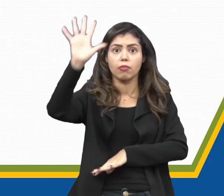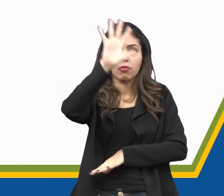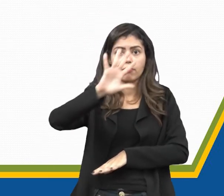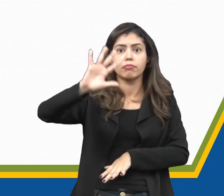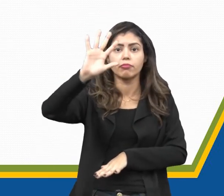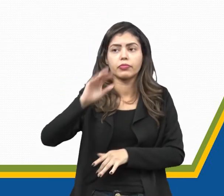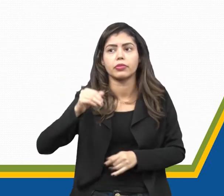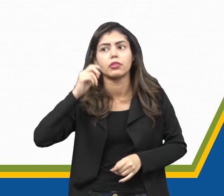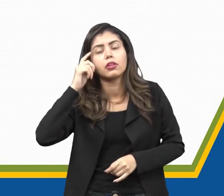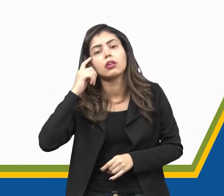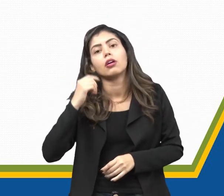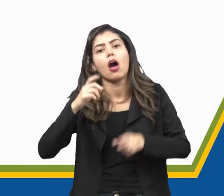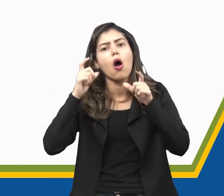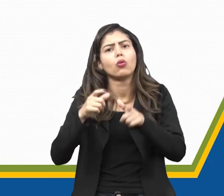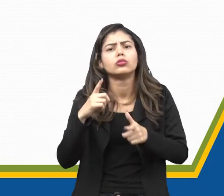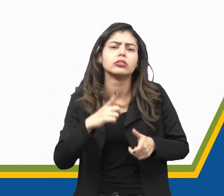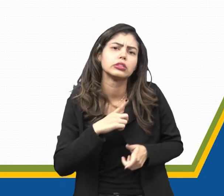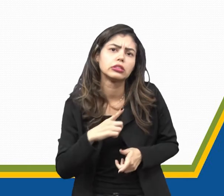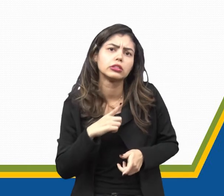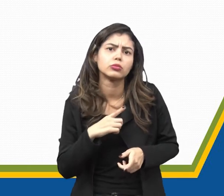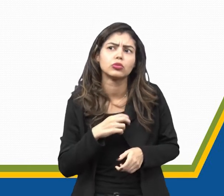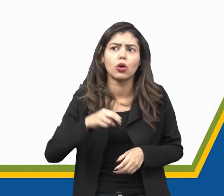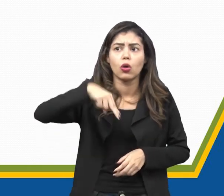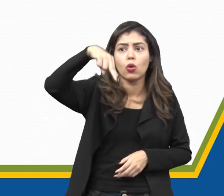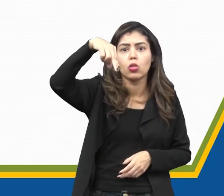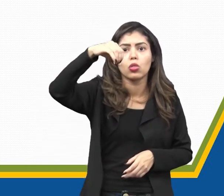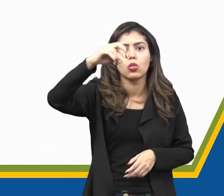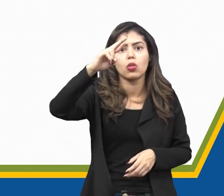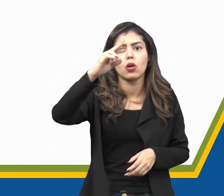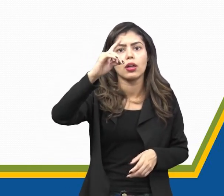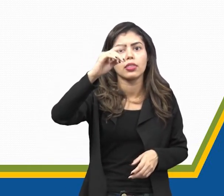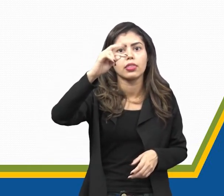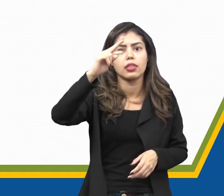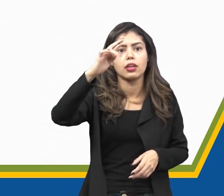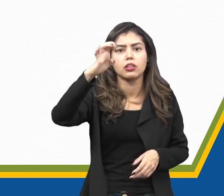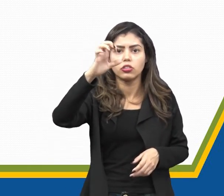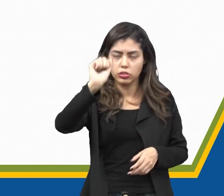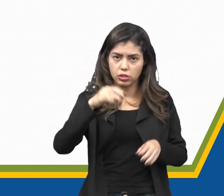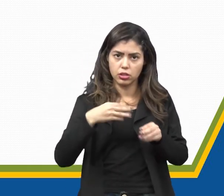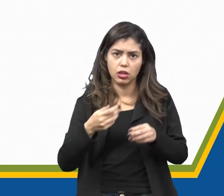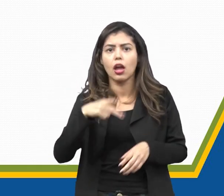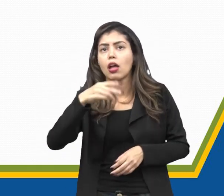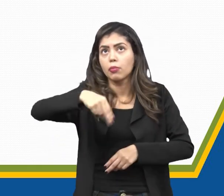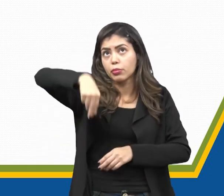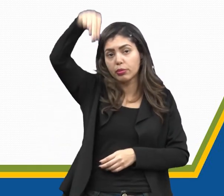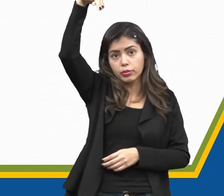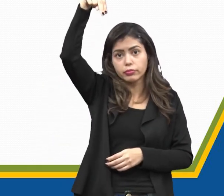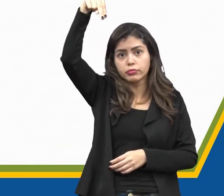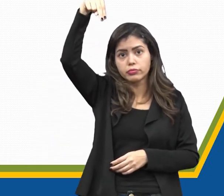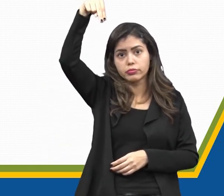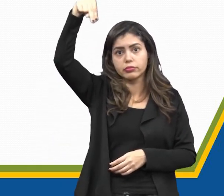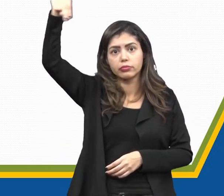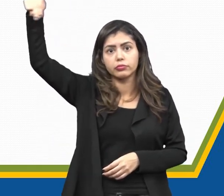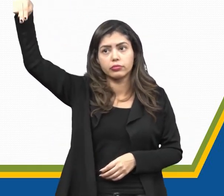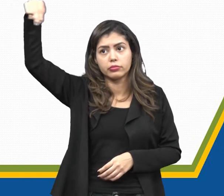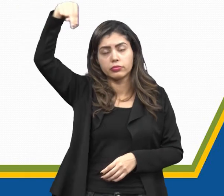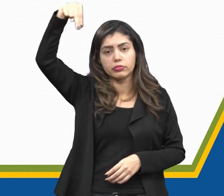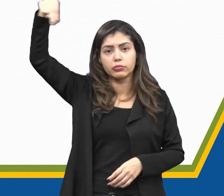ligado, onde é que nós temos aqui, lá no Nordeste, eu falei para vocês em aulas passadas, lá no Nordeste, tá, na zona da